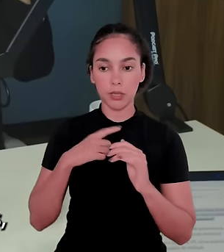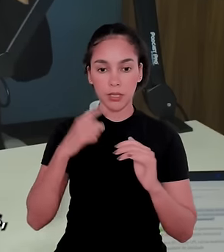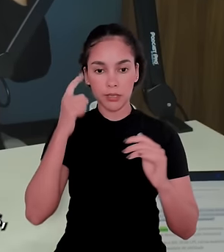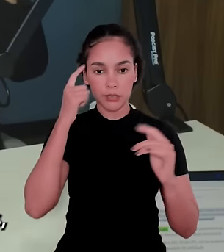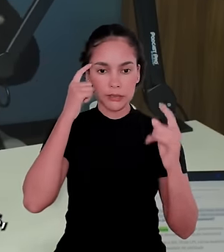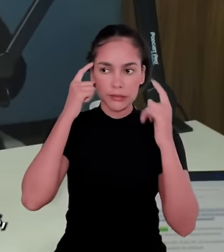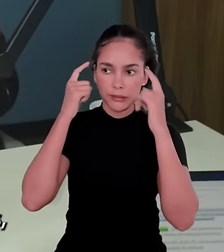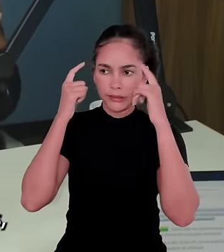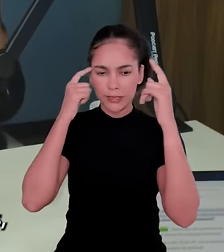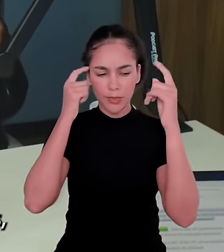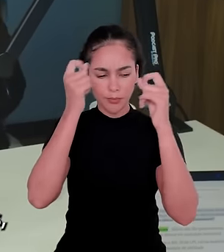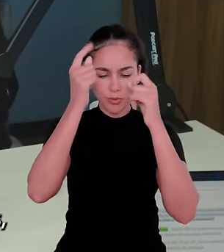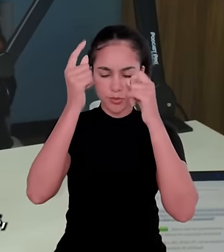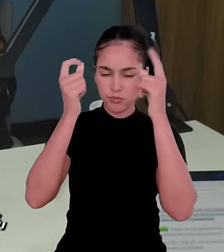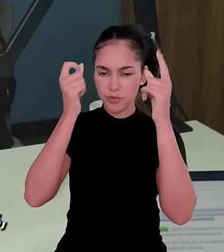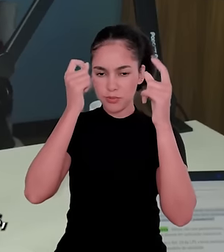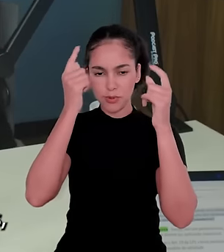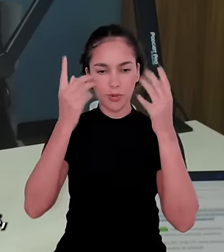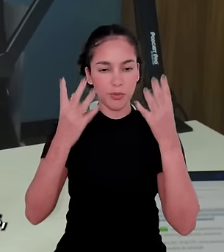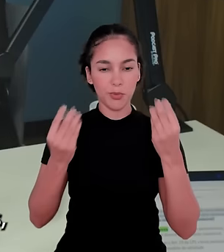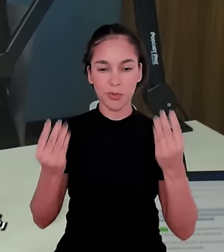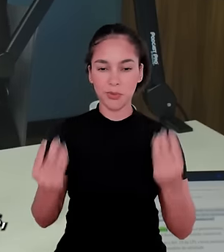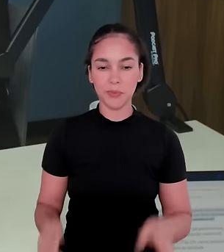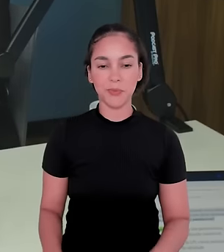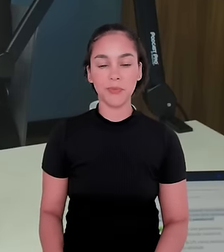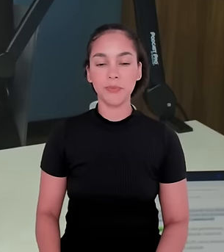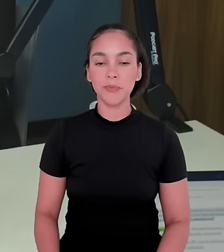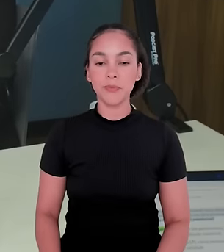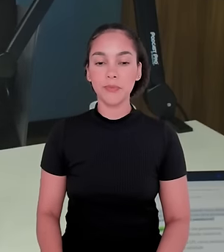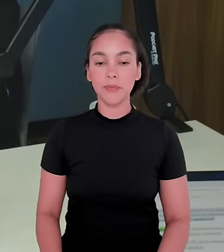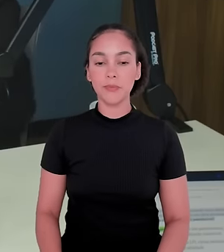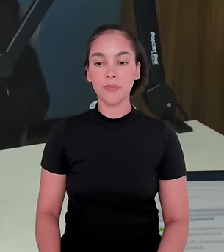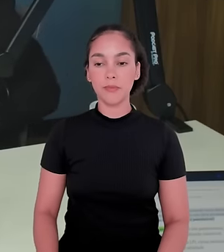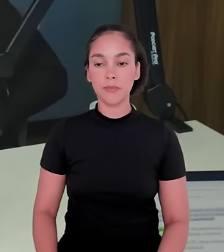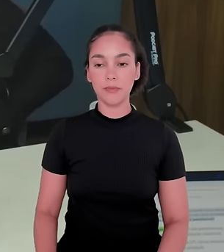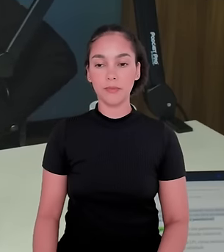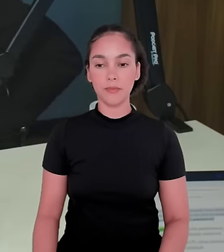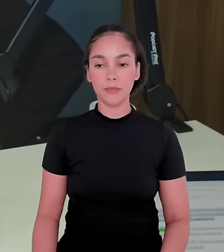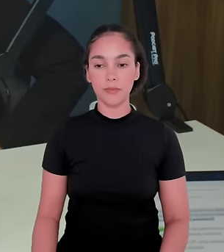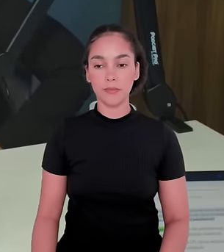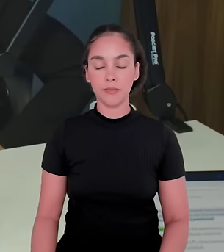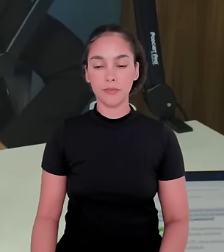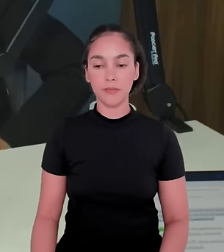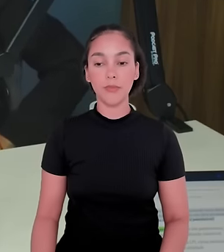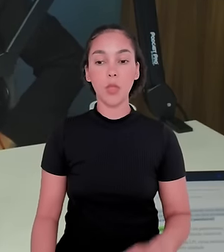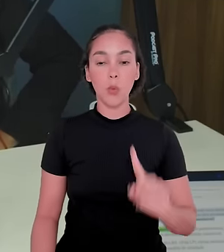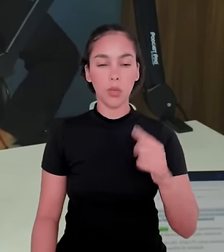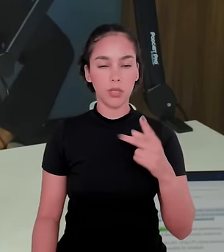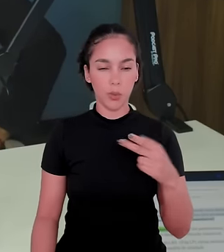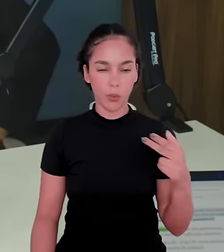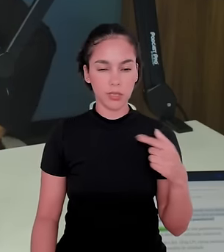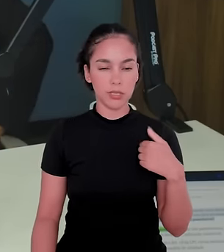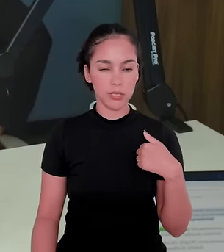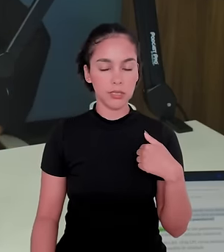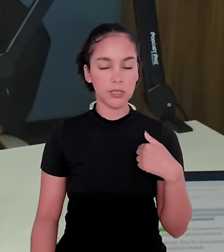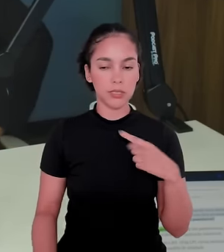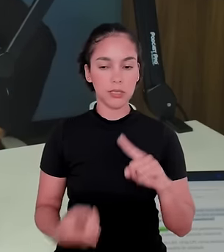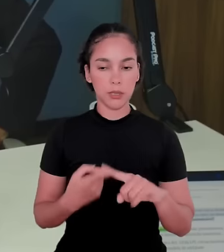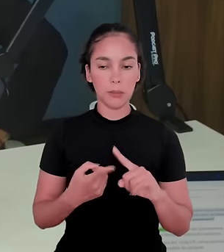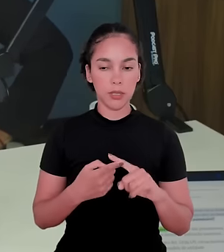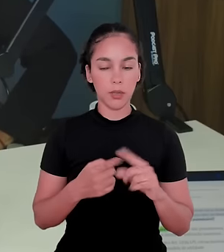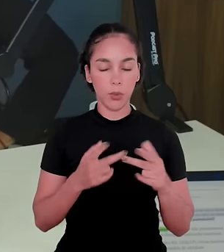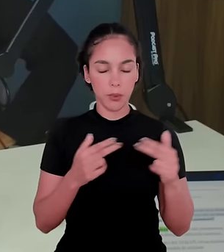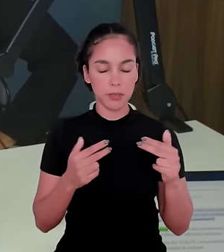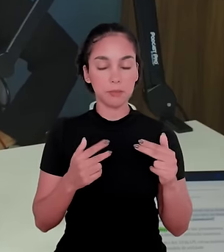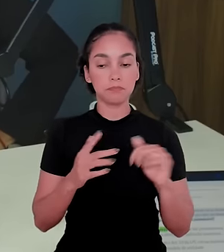insights tá tá tão Boom conversa que eu tô cheia de Insight e eu eu dout sou outra coisa também que eu lembro que aí vem com a mei